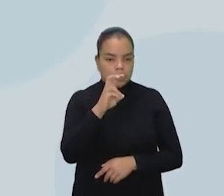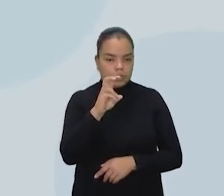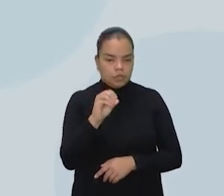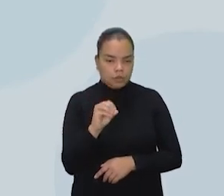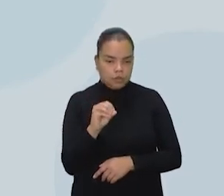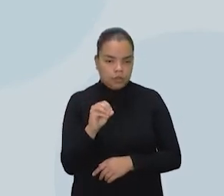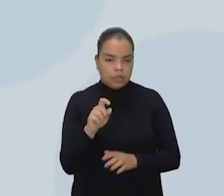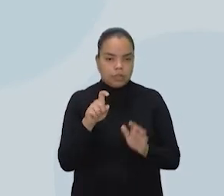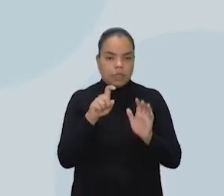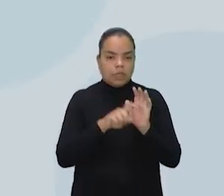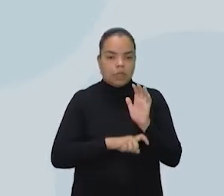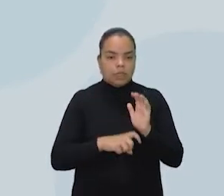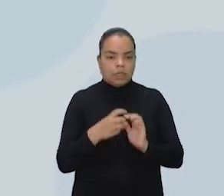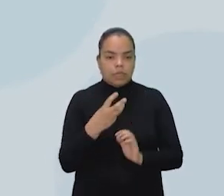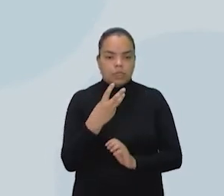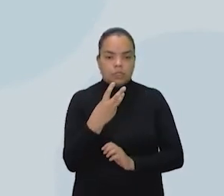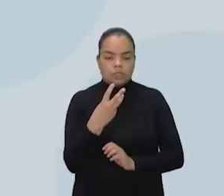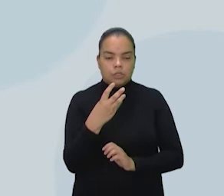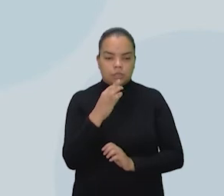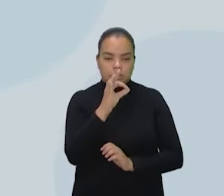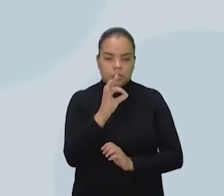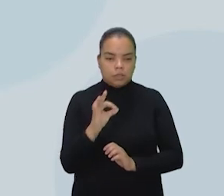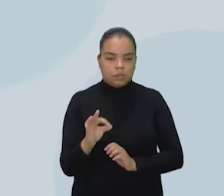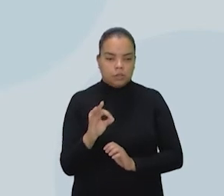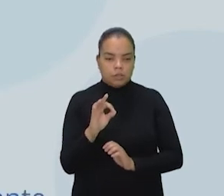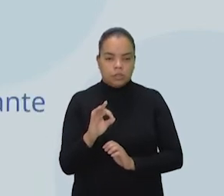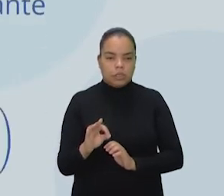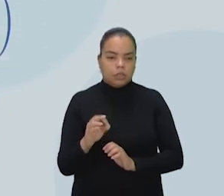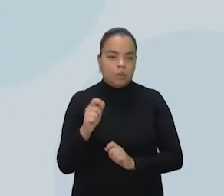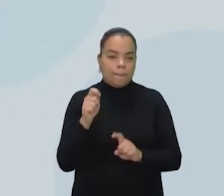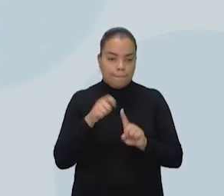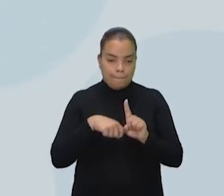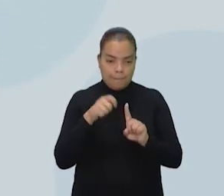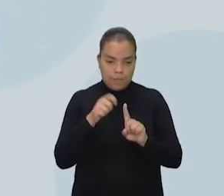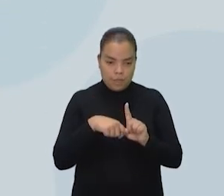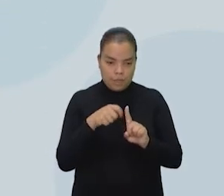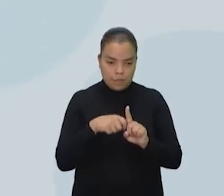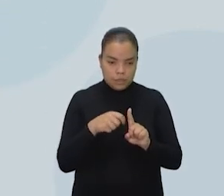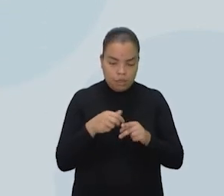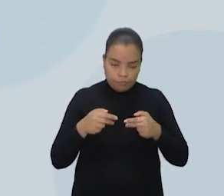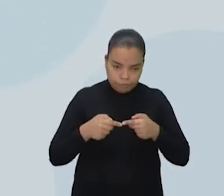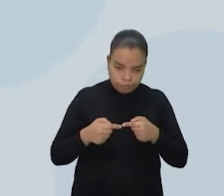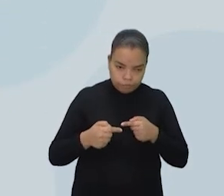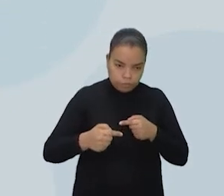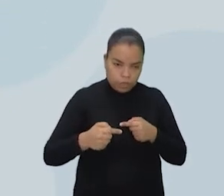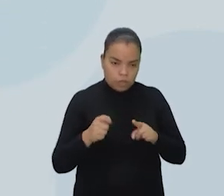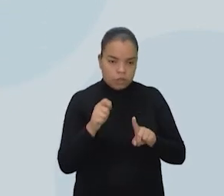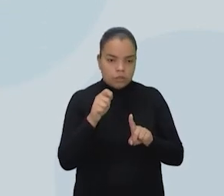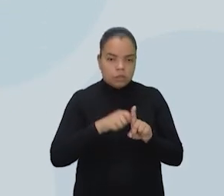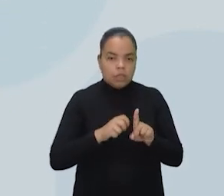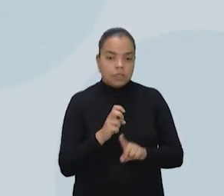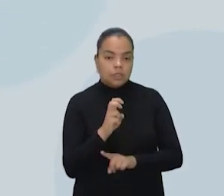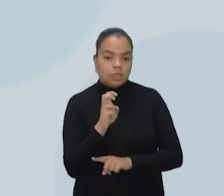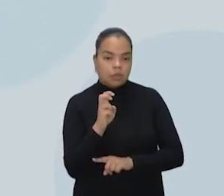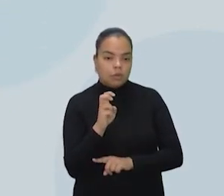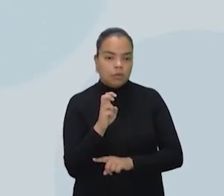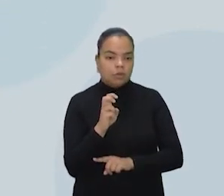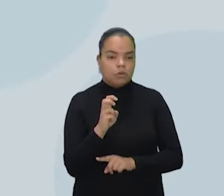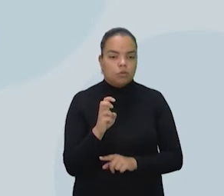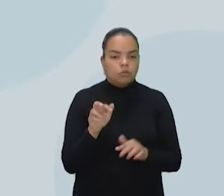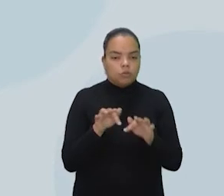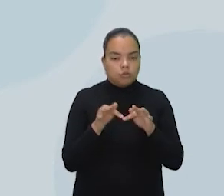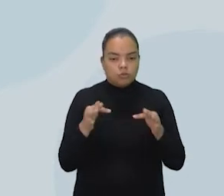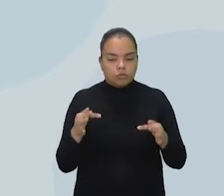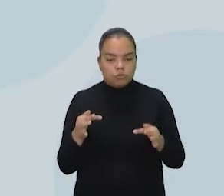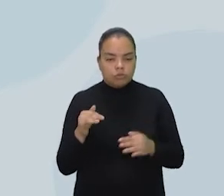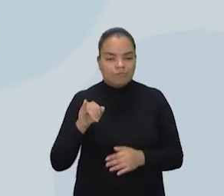750 que você vai investir. Você tem 3% ao mês durante 5 meses. Como os juros é simples, isso significa